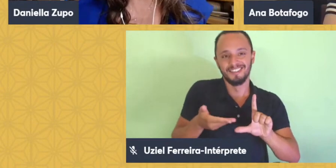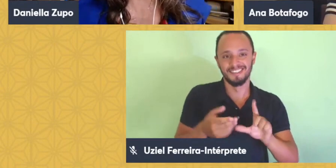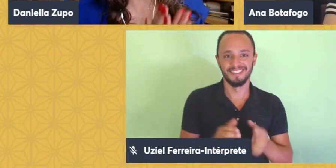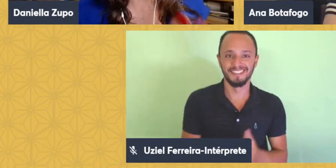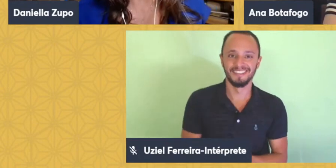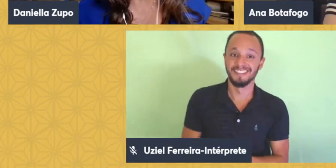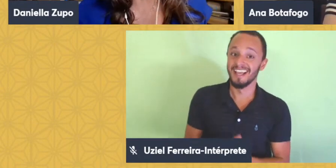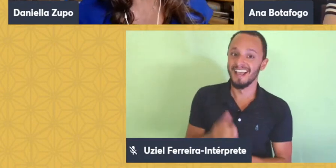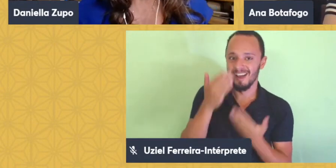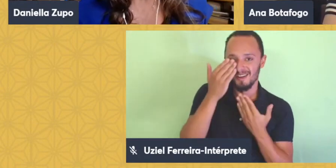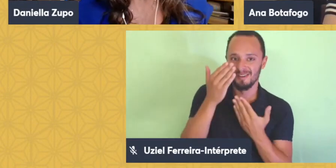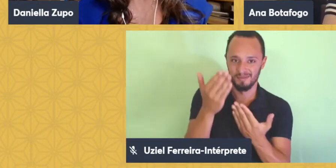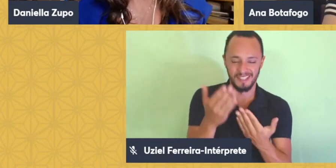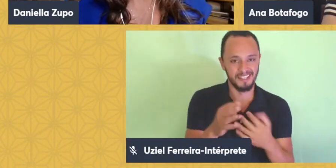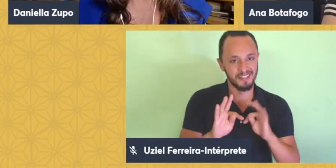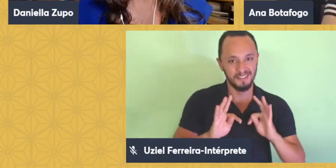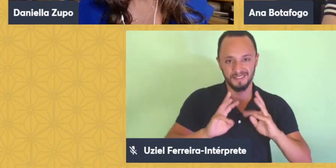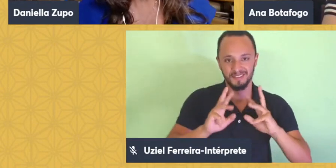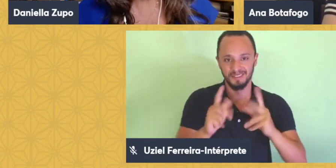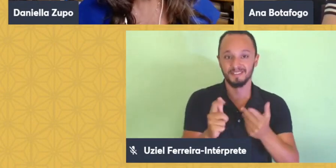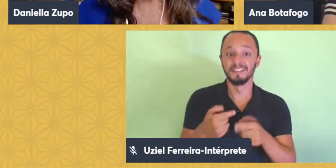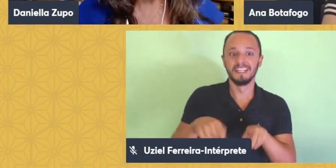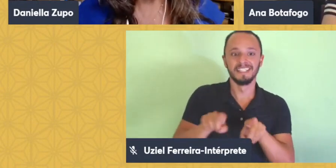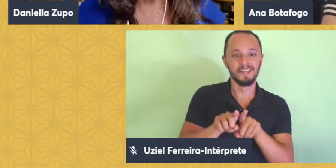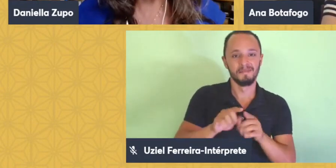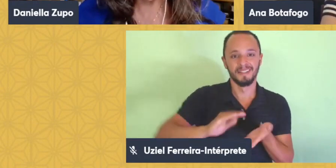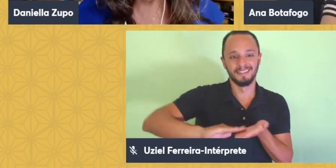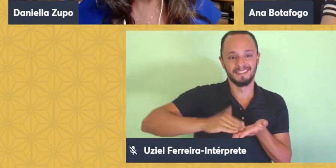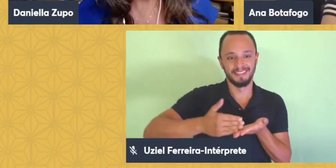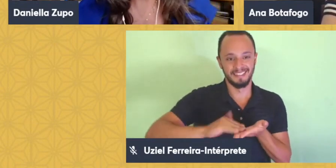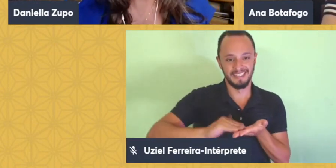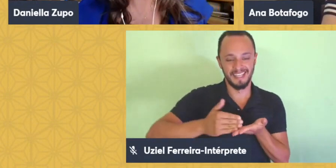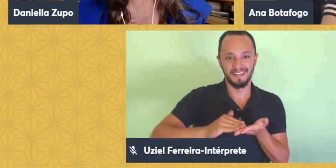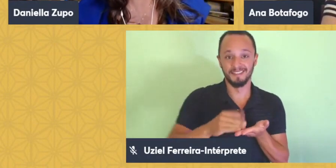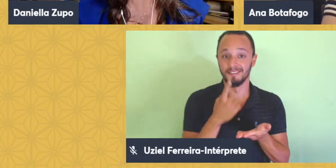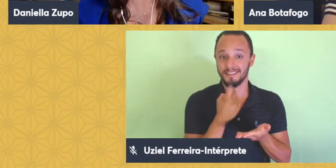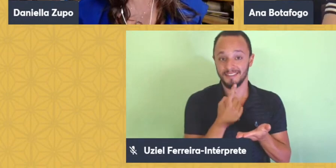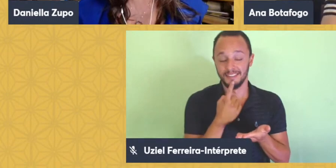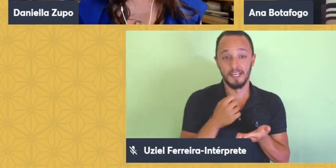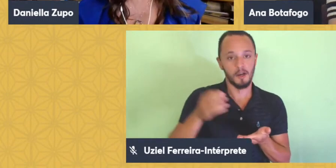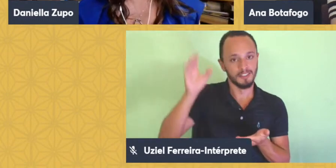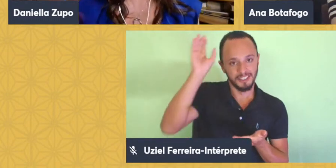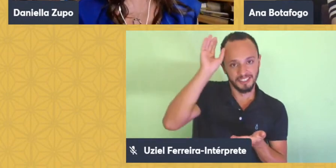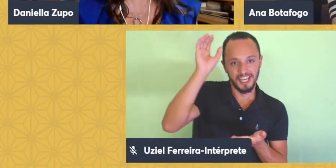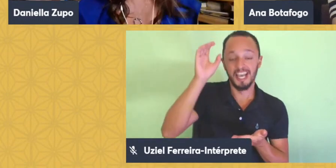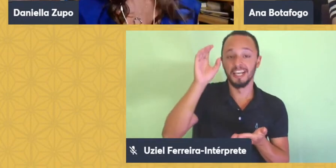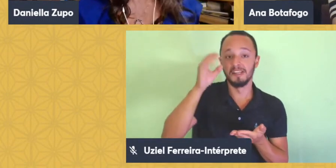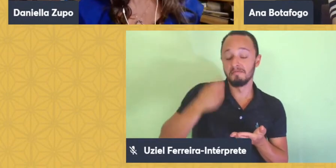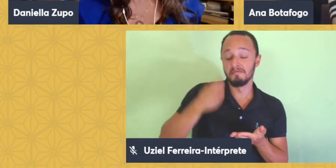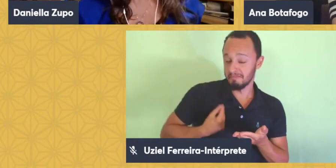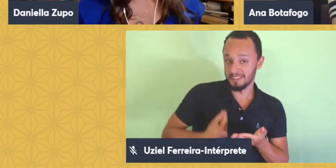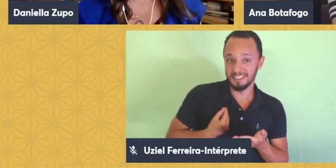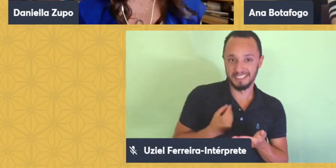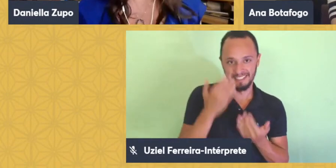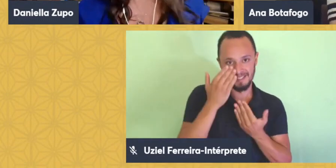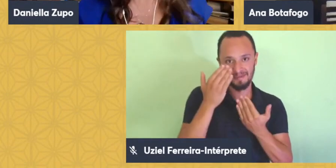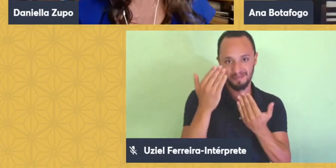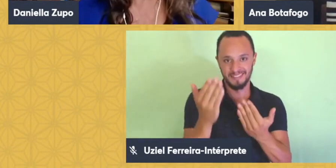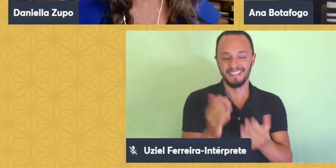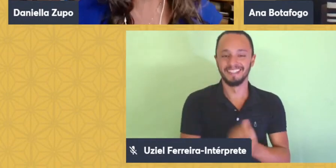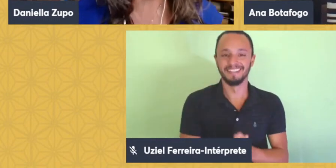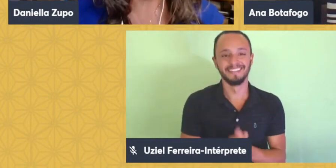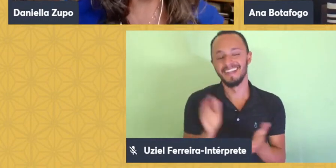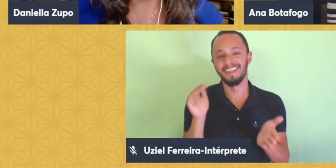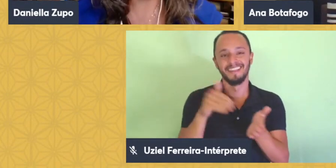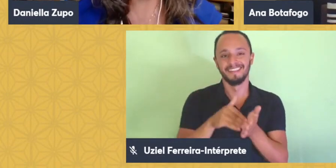mais uma vez eu no Botafogo agradecer os nossos tradutores Oziel e Jane que estiveram hoje com a gente a vocês todos muito obrigada